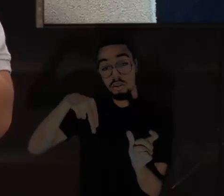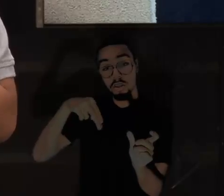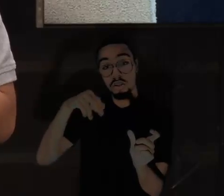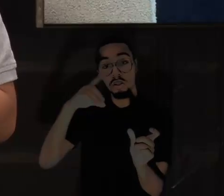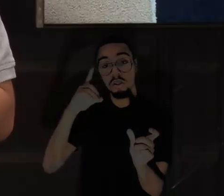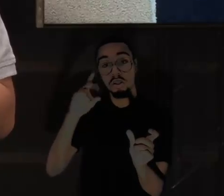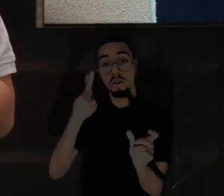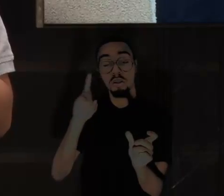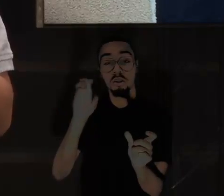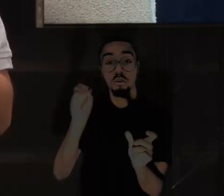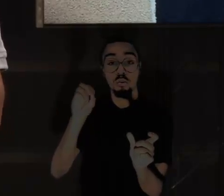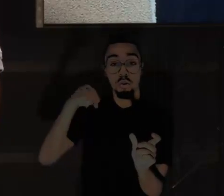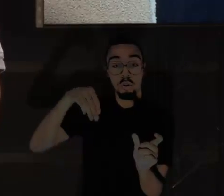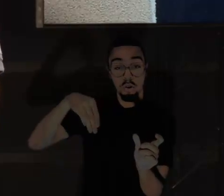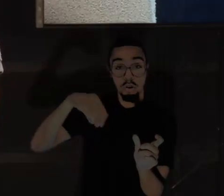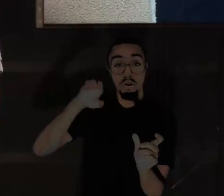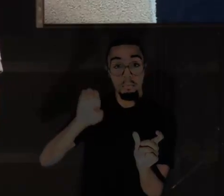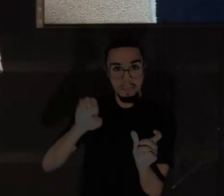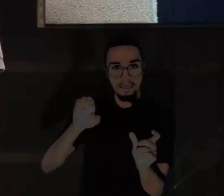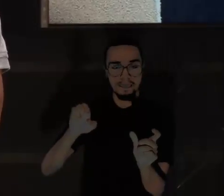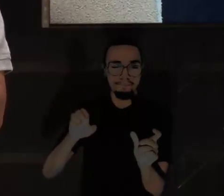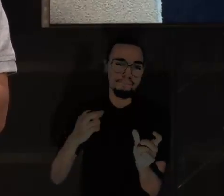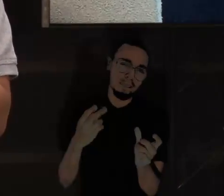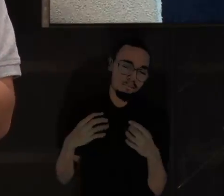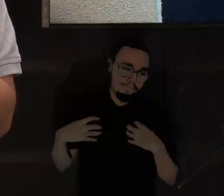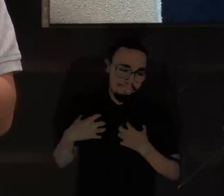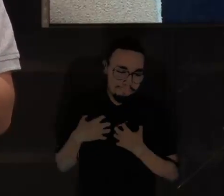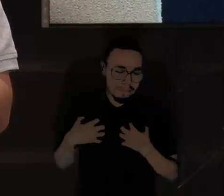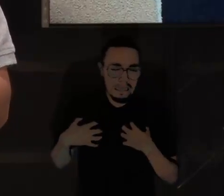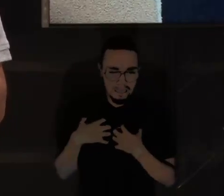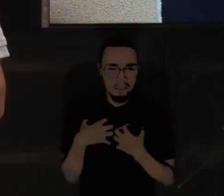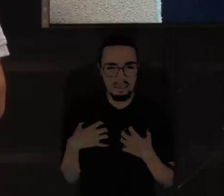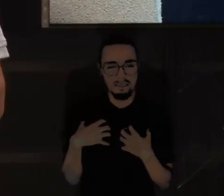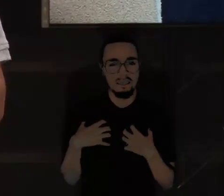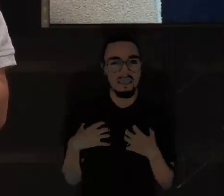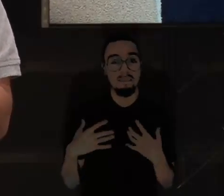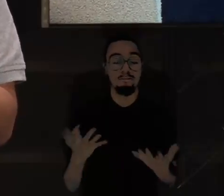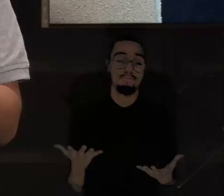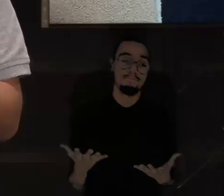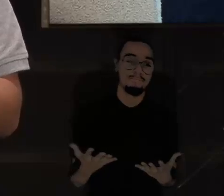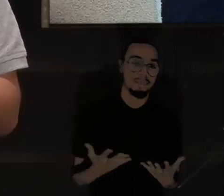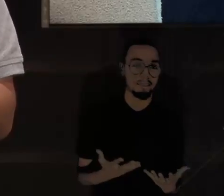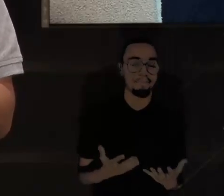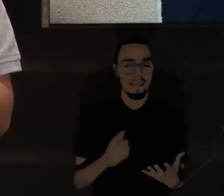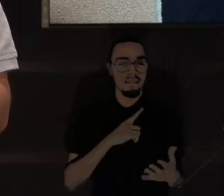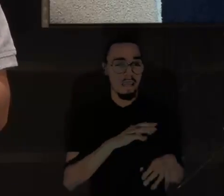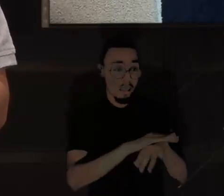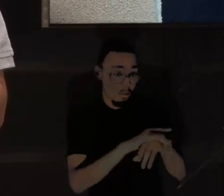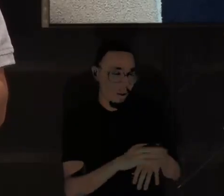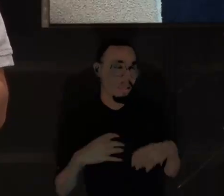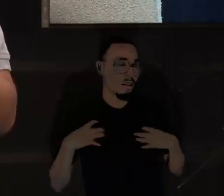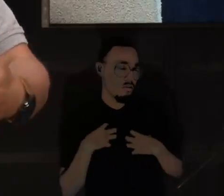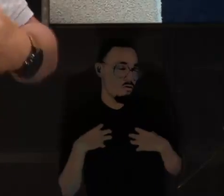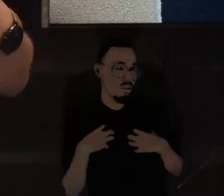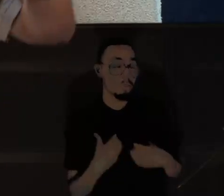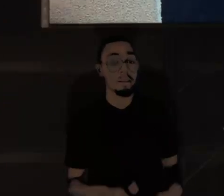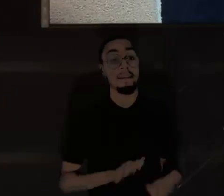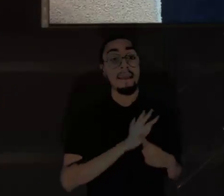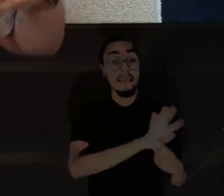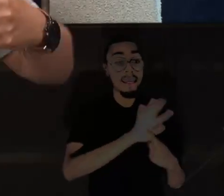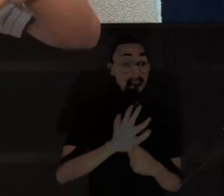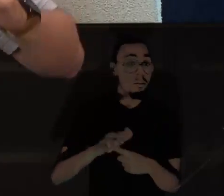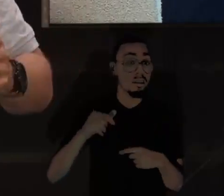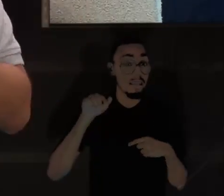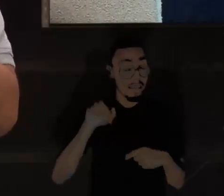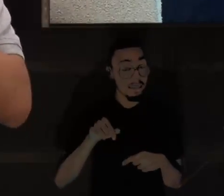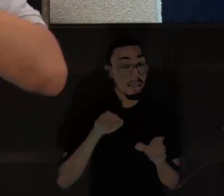manifestações em nós que gerado por uma causa. Então existe um motivo, existe uma razão, e esse motivo começa a despertar